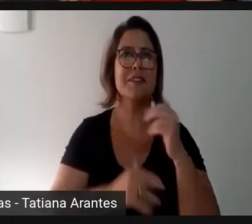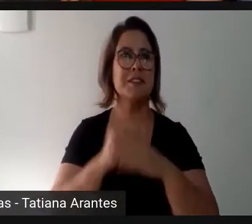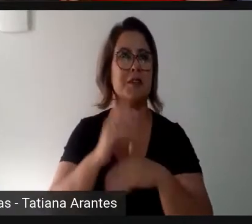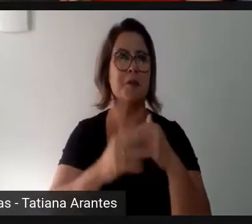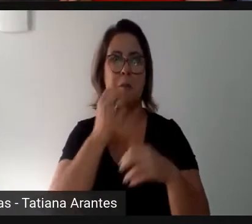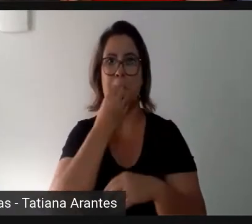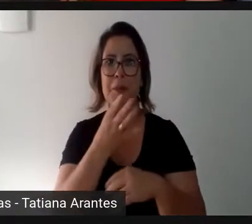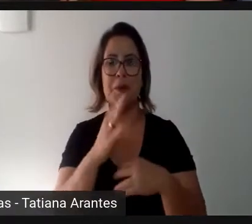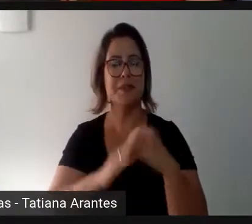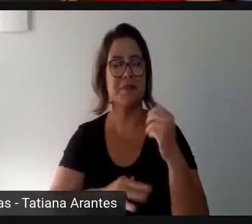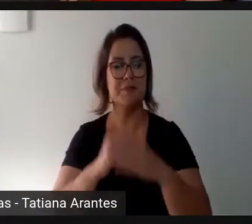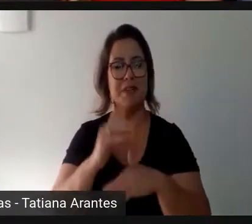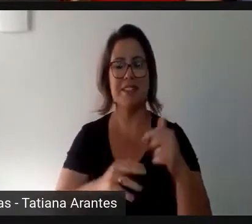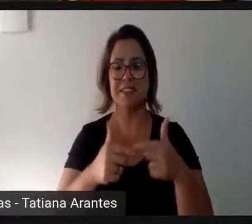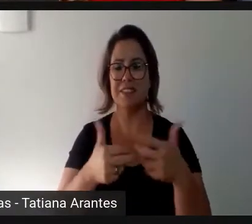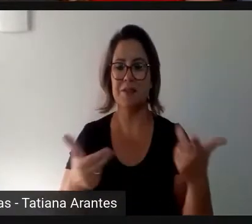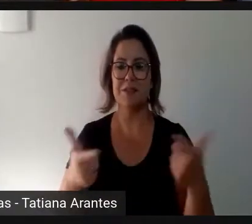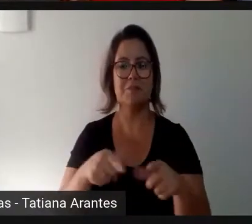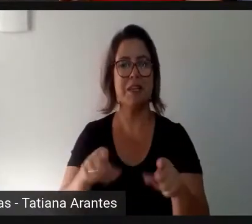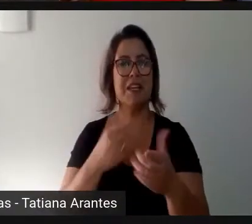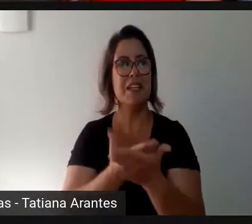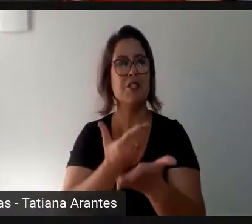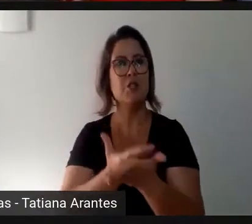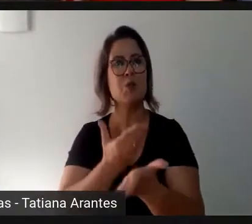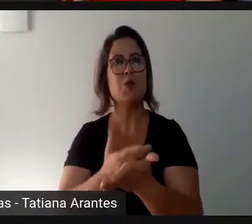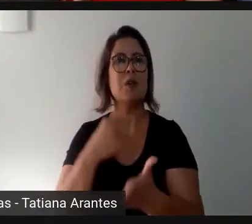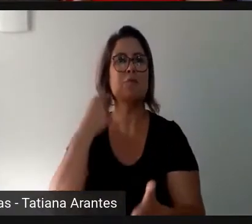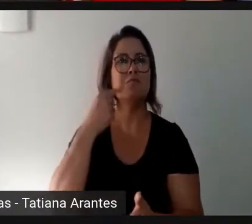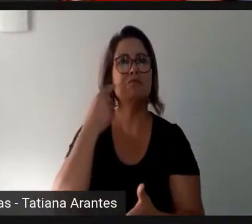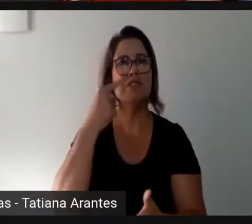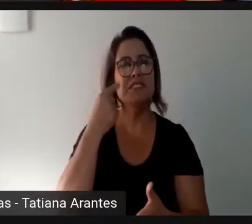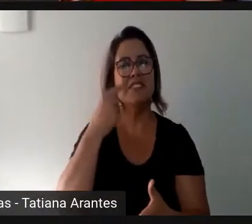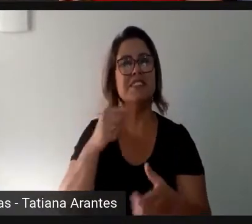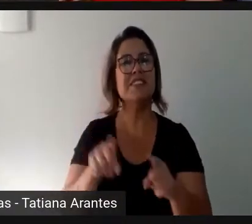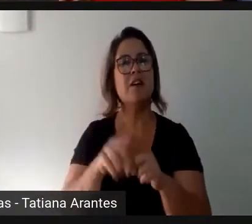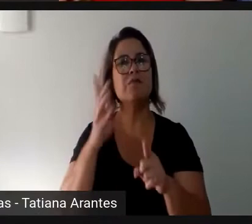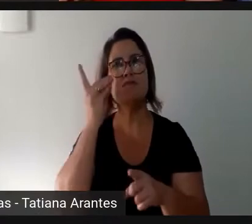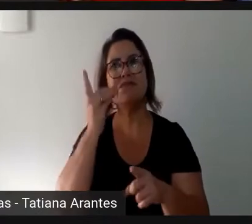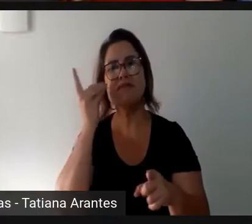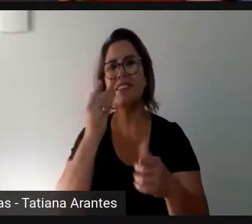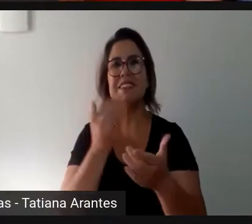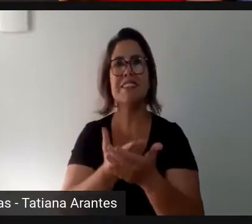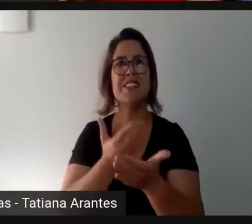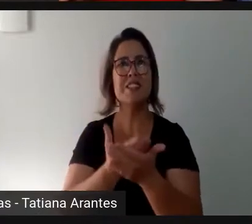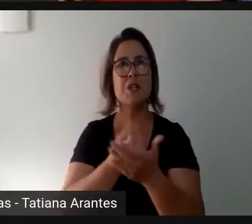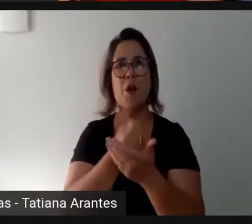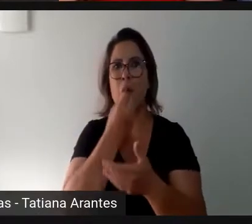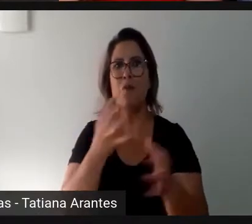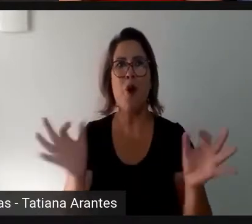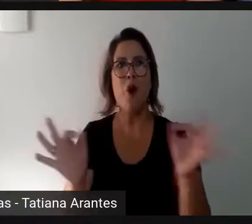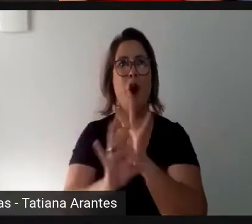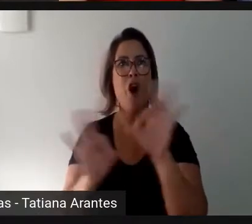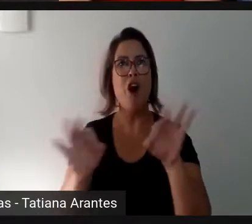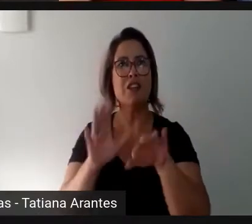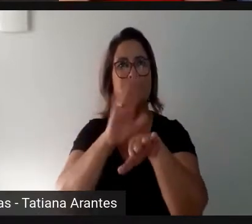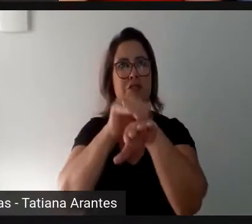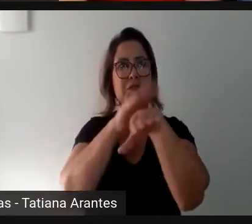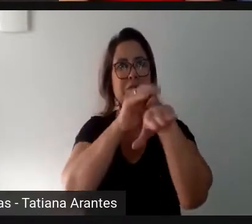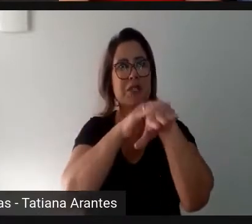quem é gestor, estudante, advogado, acho uma oportunidade maravilhosa, com um ótimo convidado, então fica lançado com.